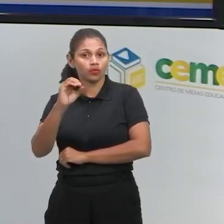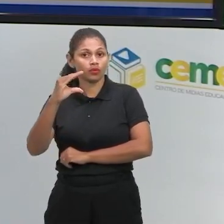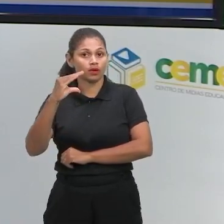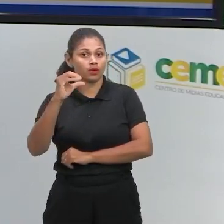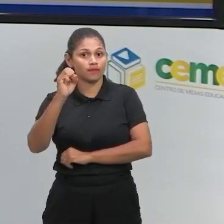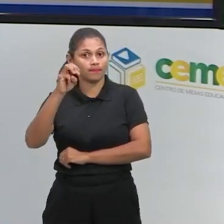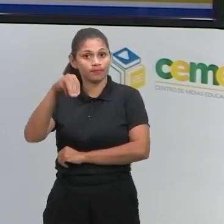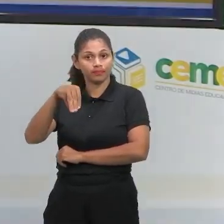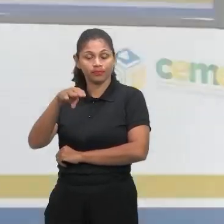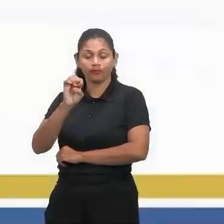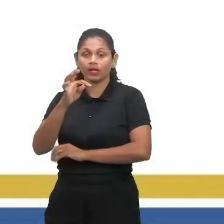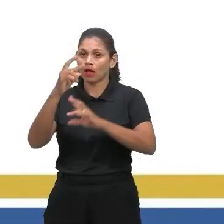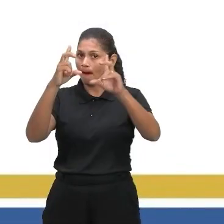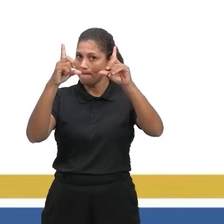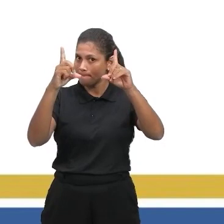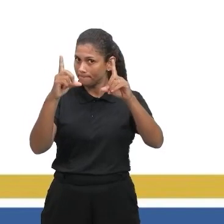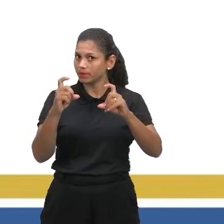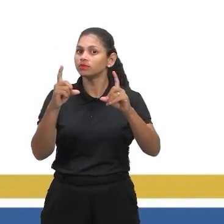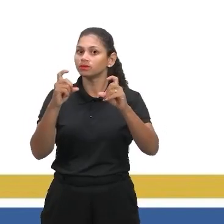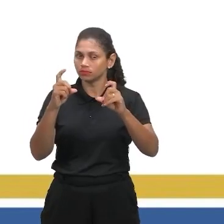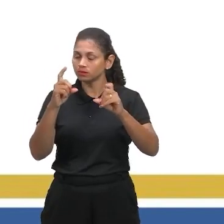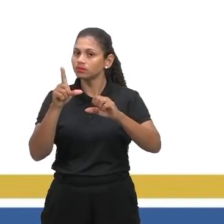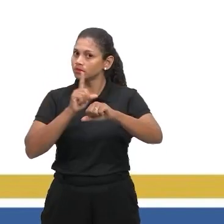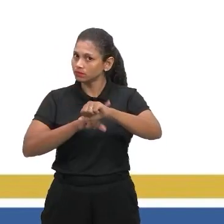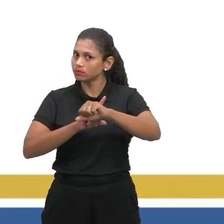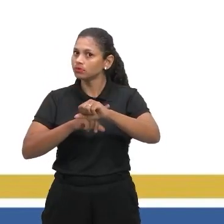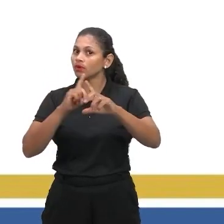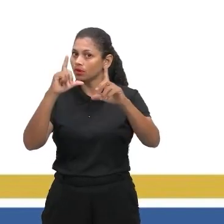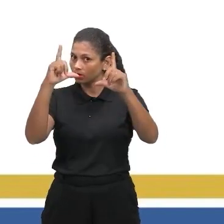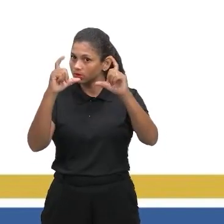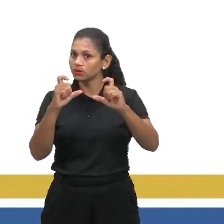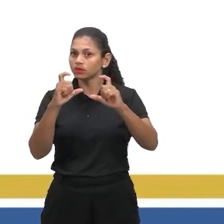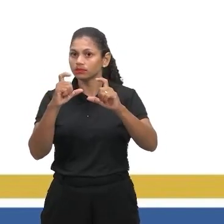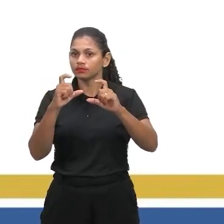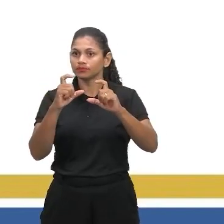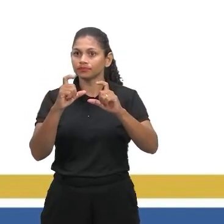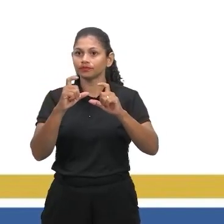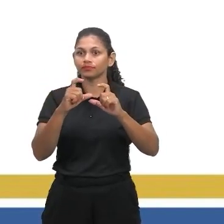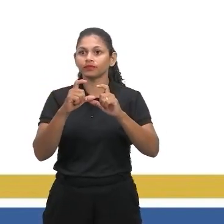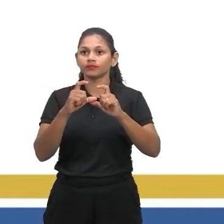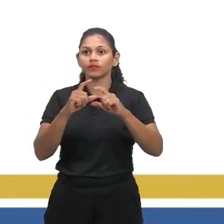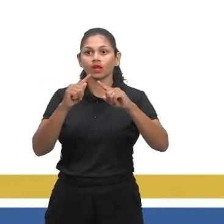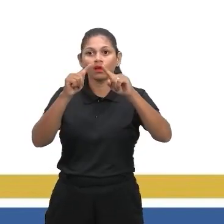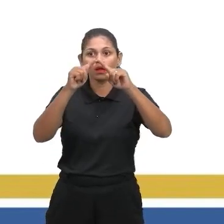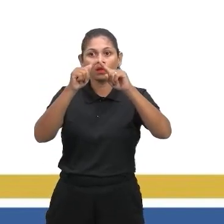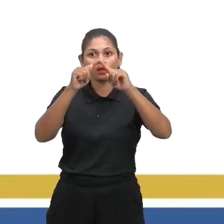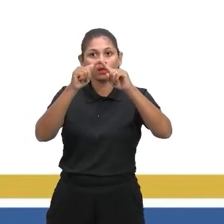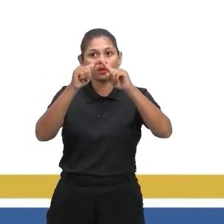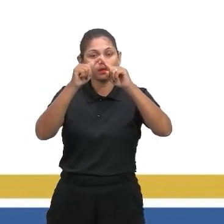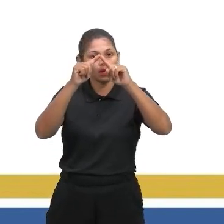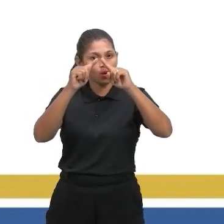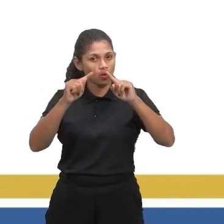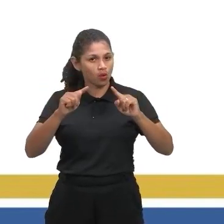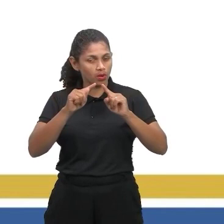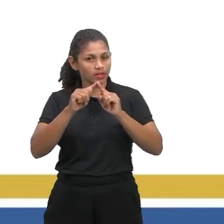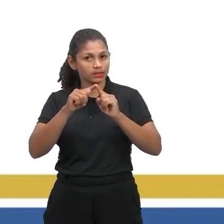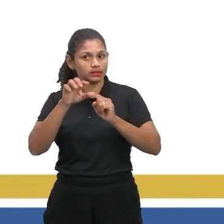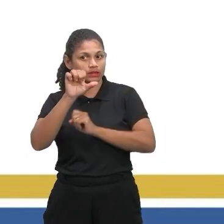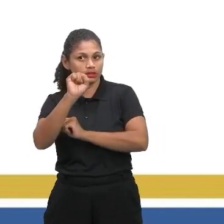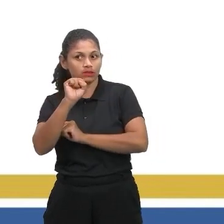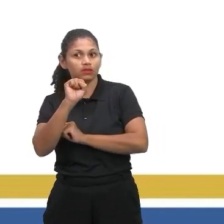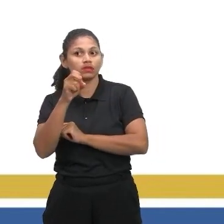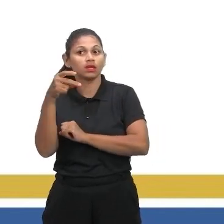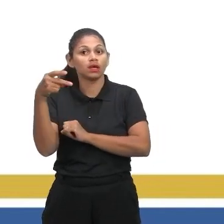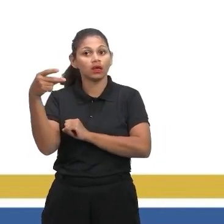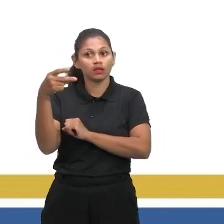momento do print. Traz aqui para a tela, vamos observar que ΔS, ele é calculado o quê? Como sendo S menos S0. O que significa